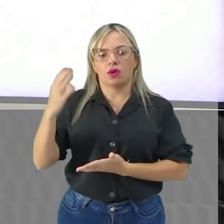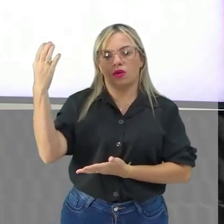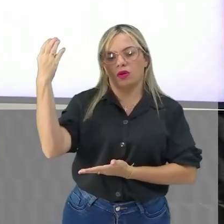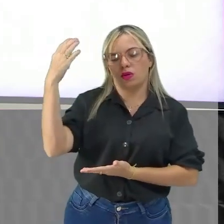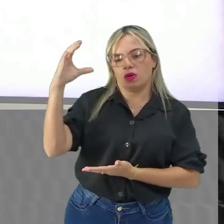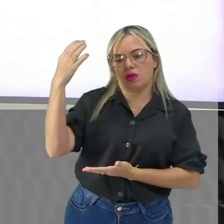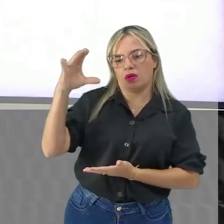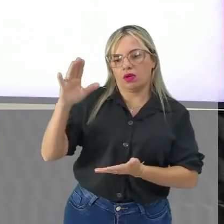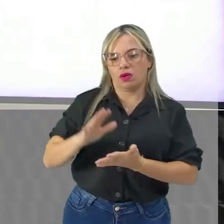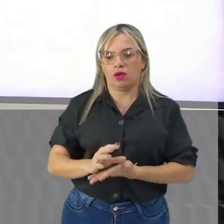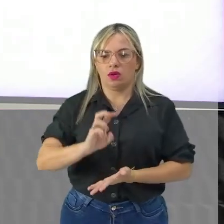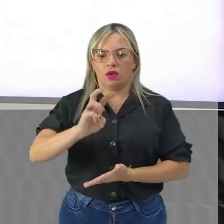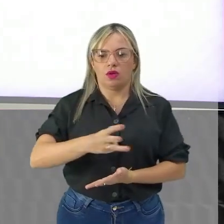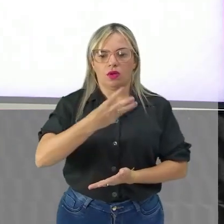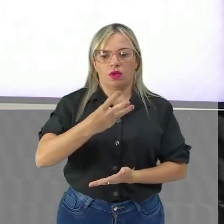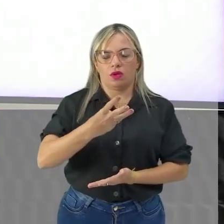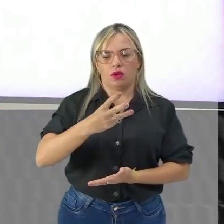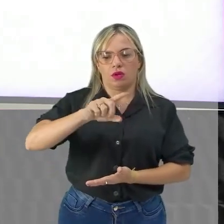ou cerca de